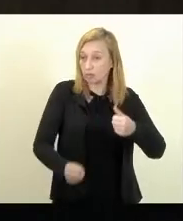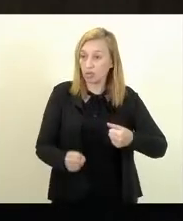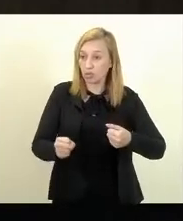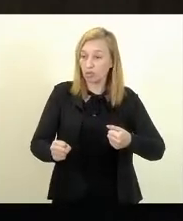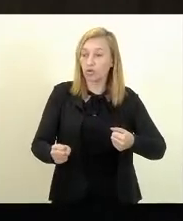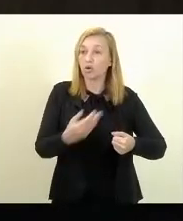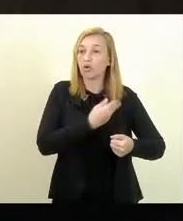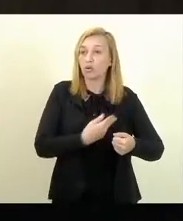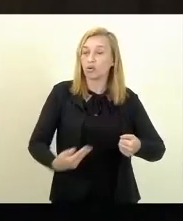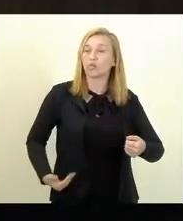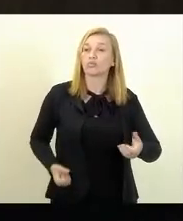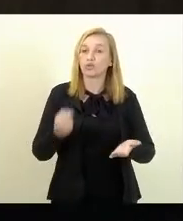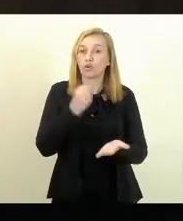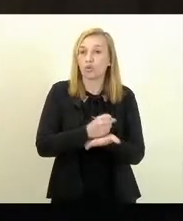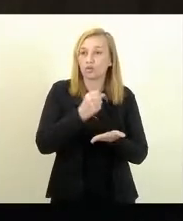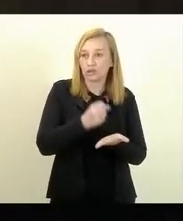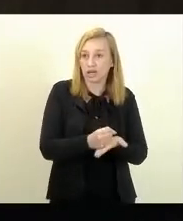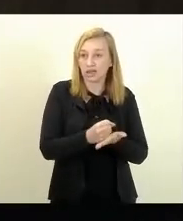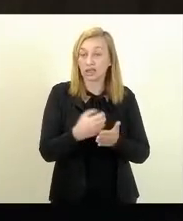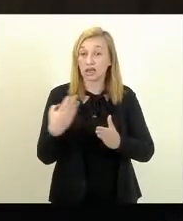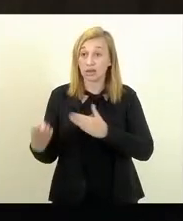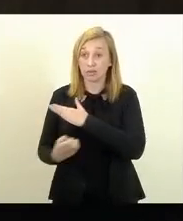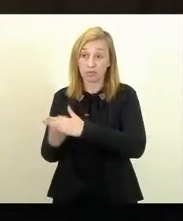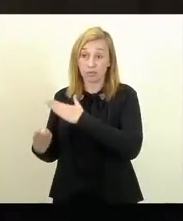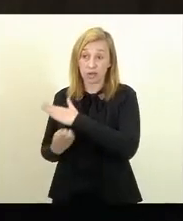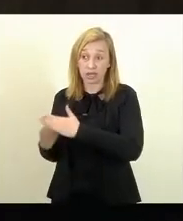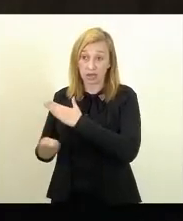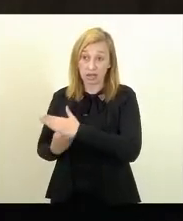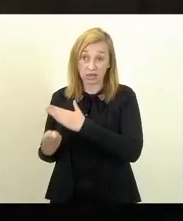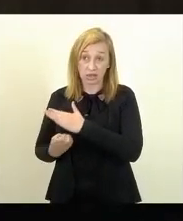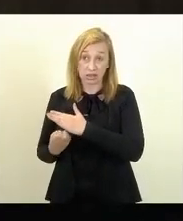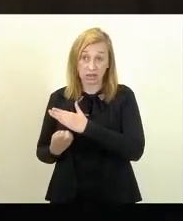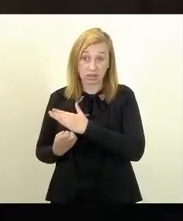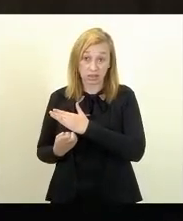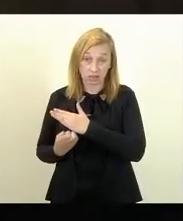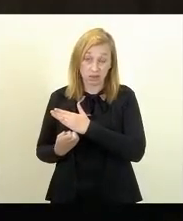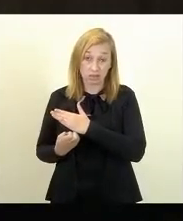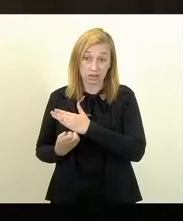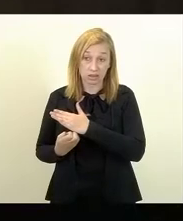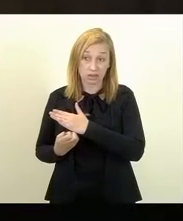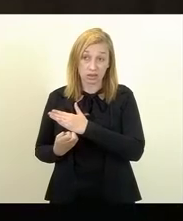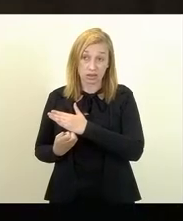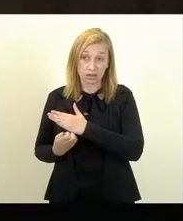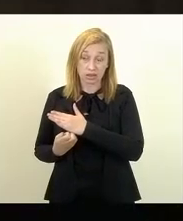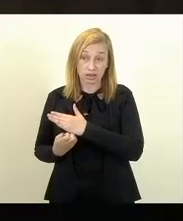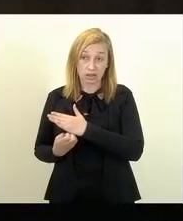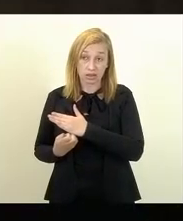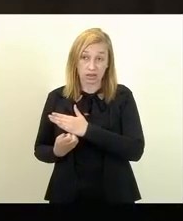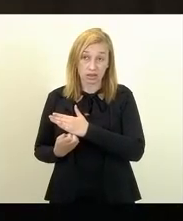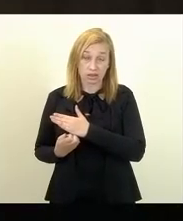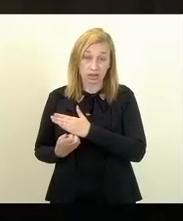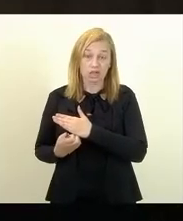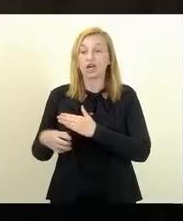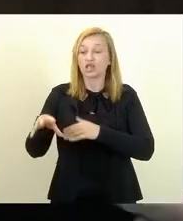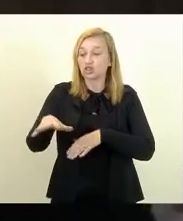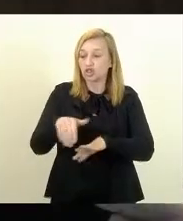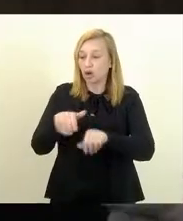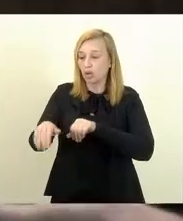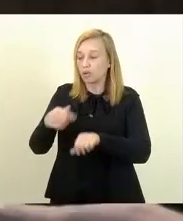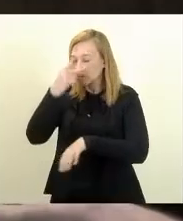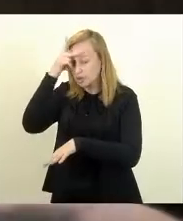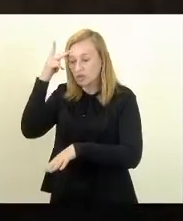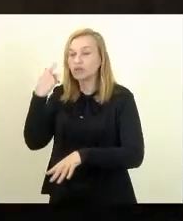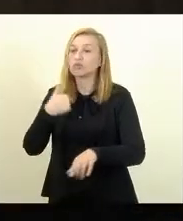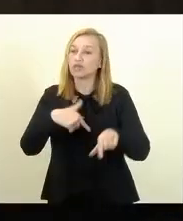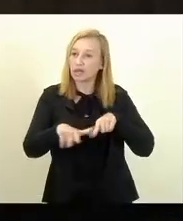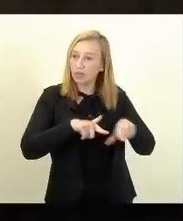serviço contínuo, com dedicação exclusiva de mão de obra, em regime de dedicação exclusiva de mão de obra, que é quando a empresa bota pessoal à